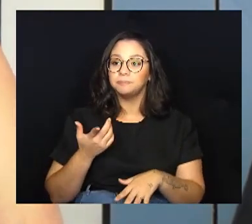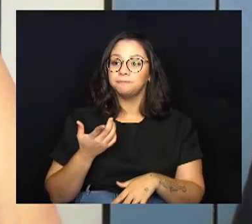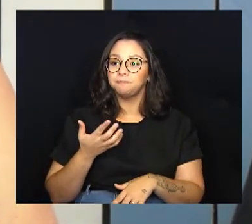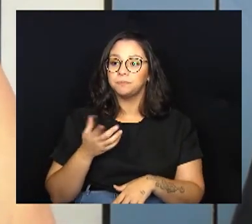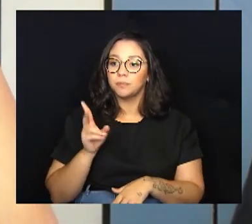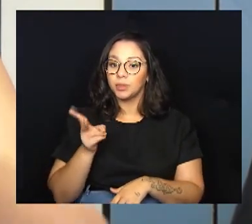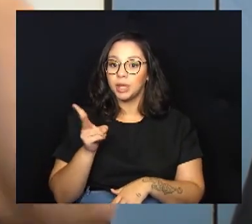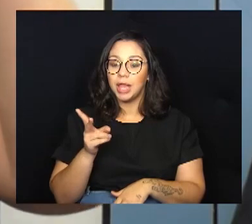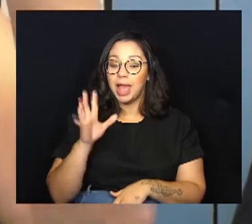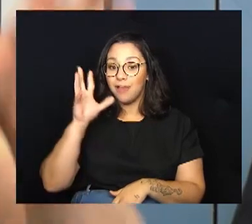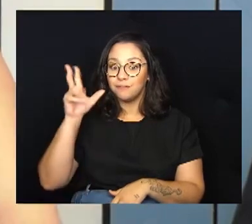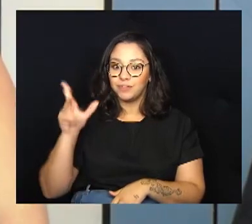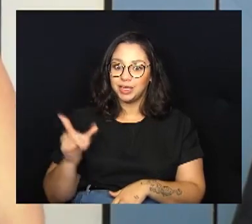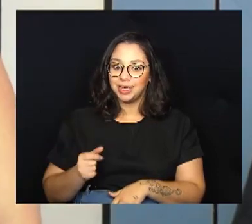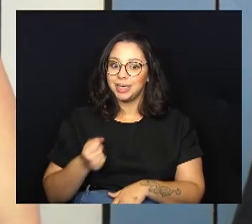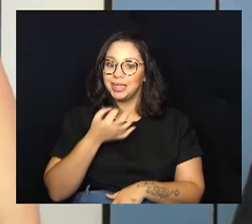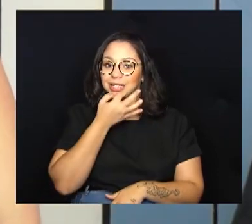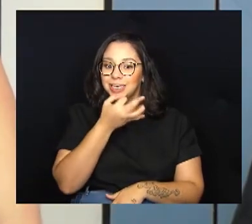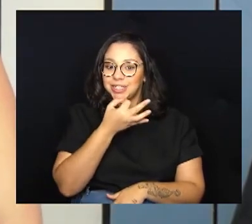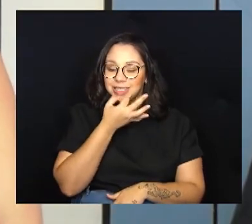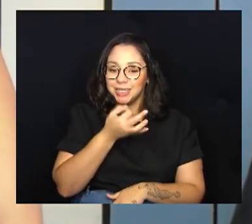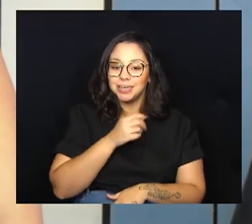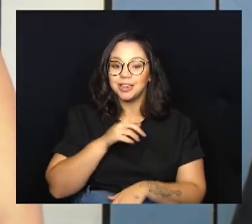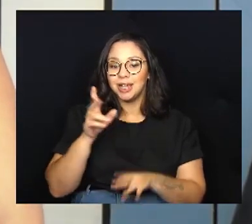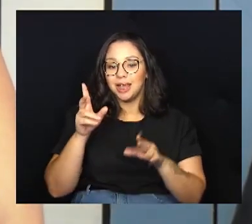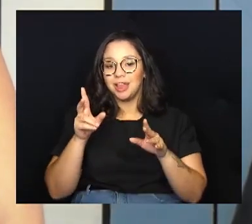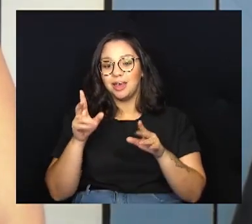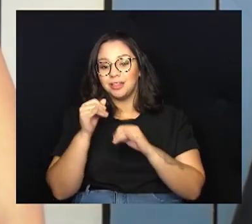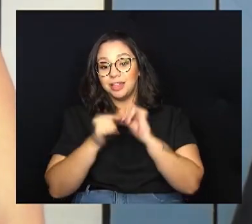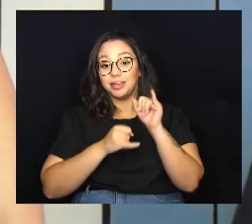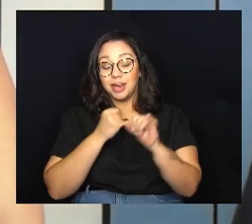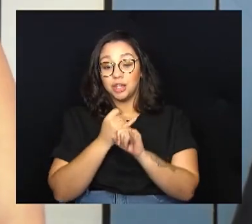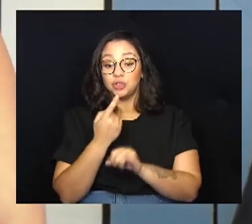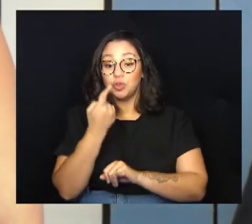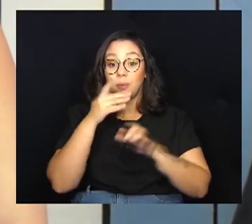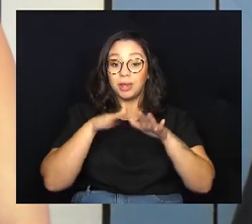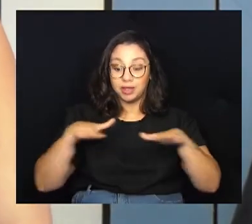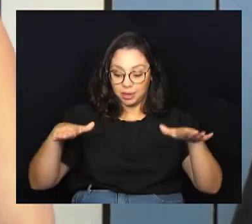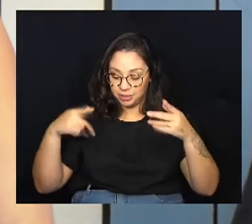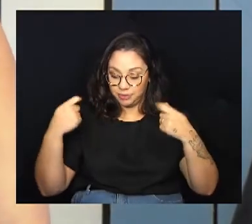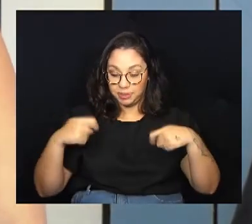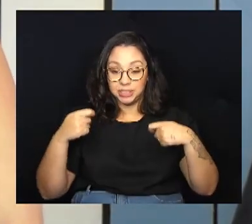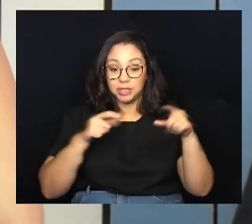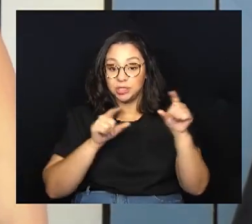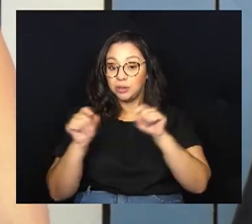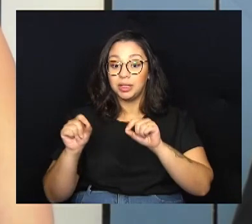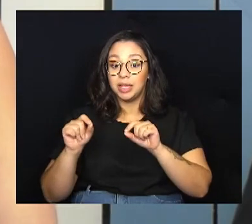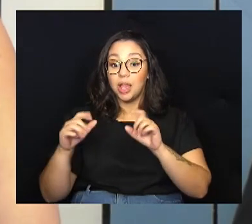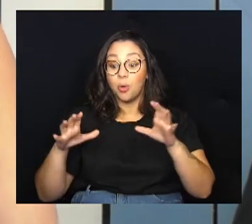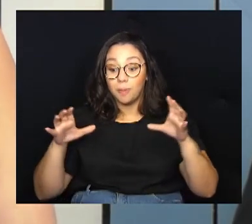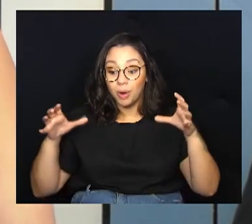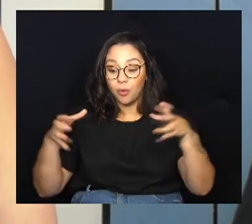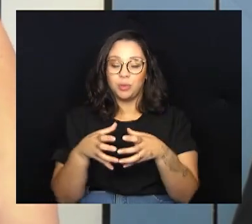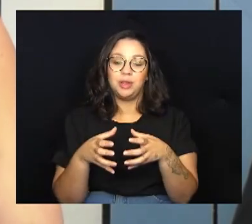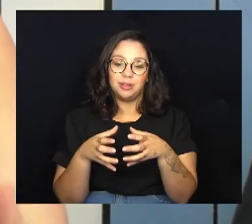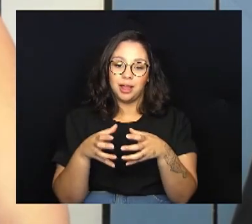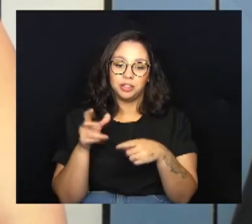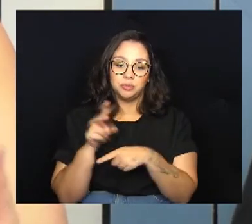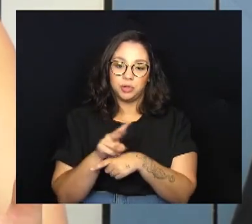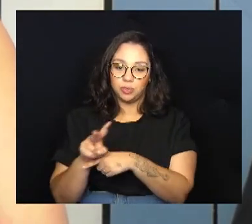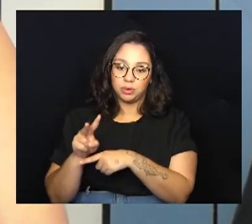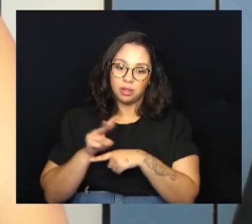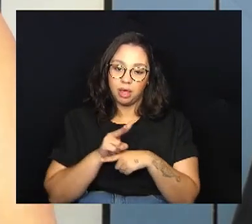você tem tudo no centro da cidade. Você tem tudo, você tem prostituta, você tem droga, você tem cobertor, tem comida a qualquer momento,